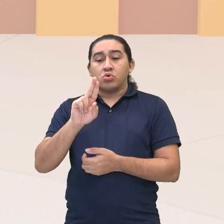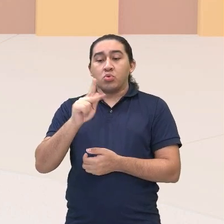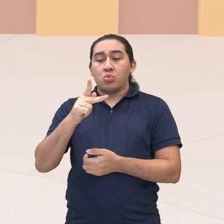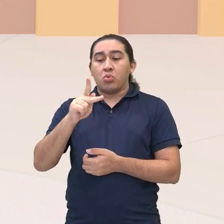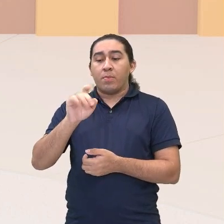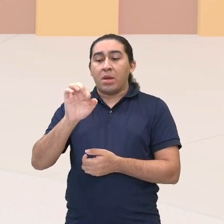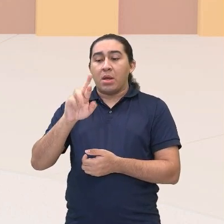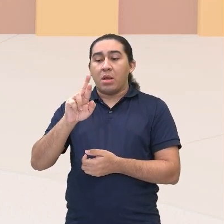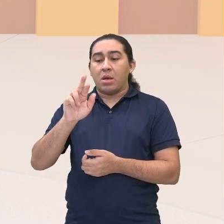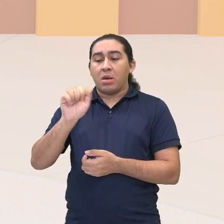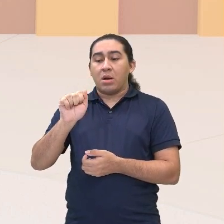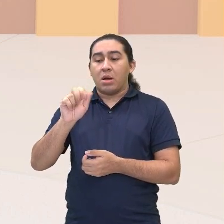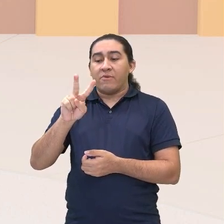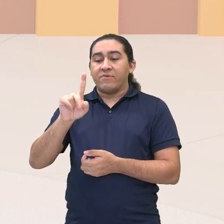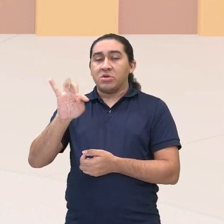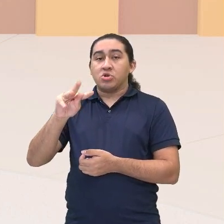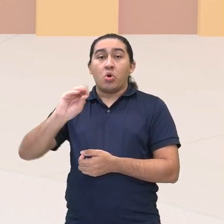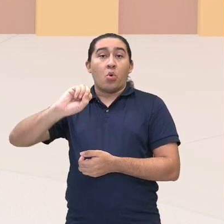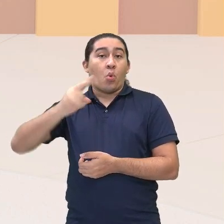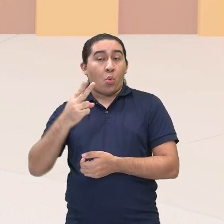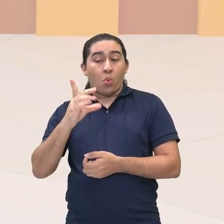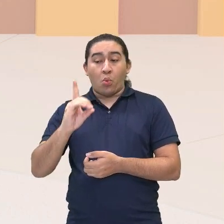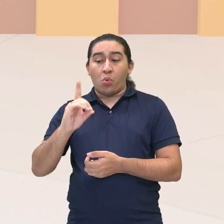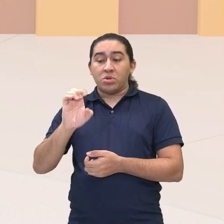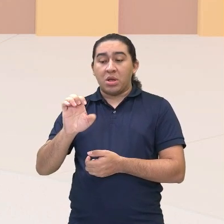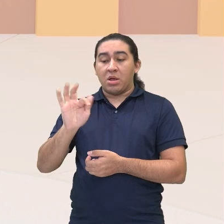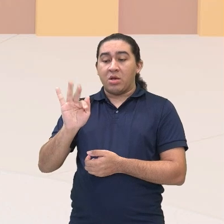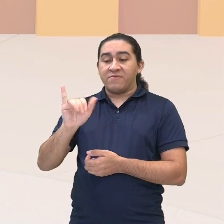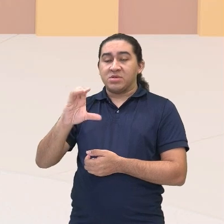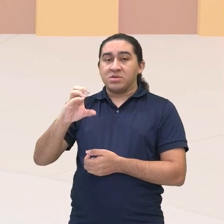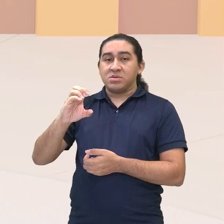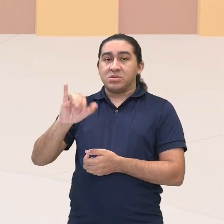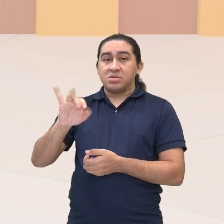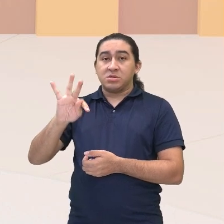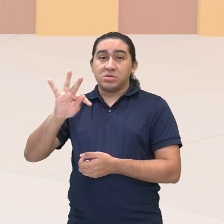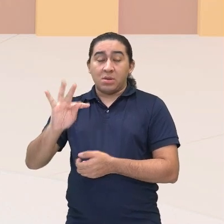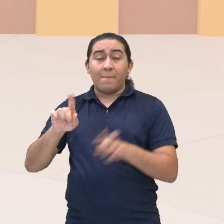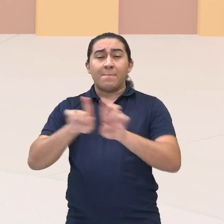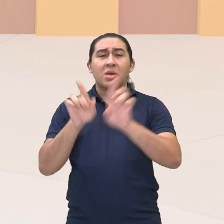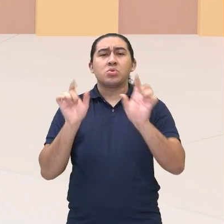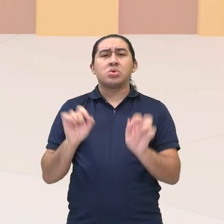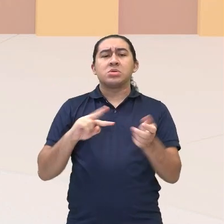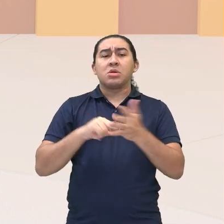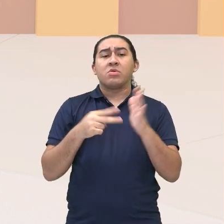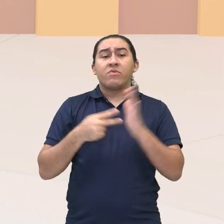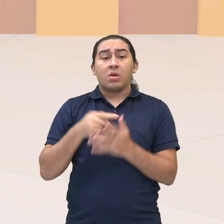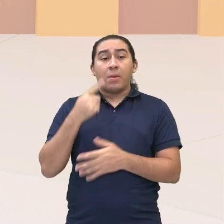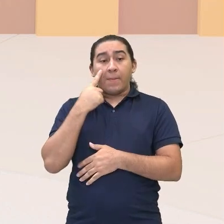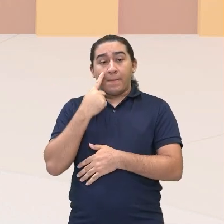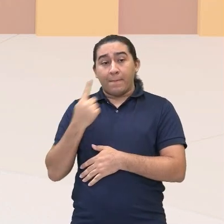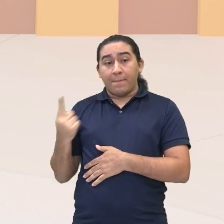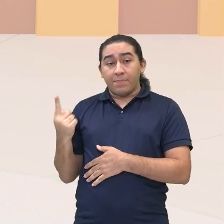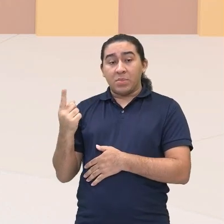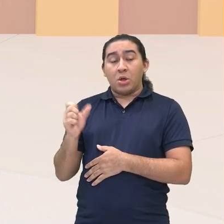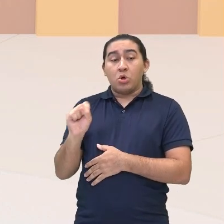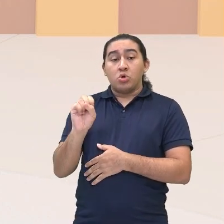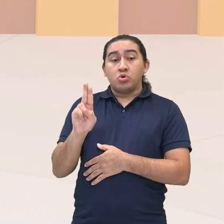ou um déficit, tá? Agora, o que vai ser esse superávit? Gente, superávit ocorre quando